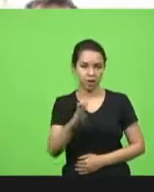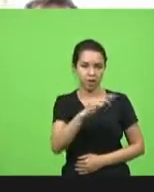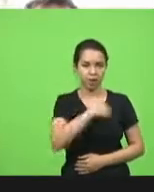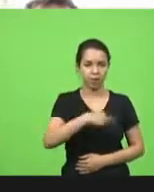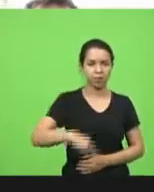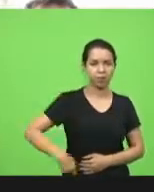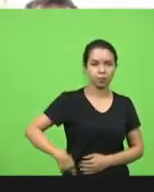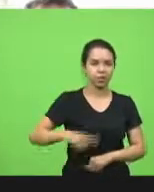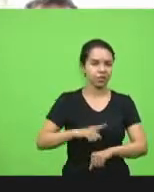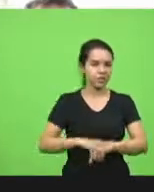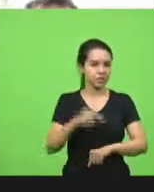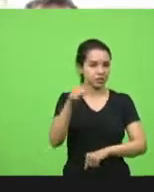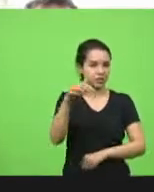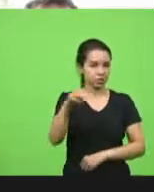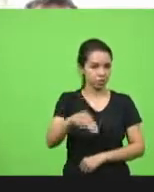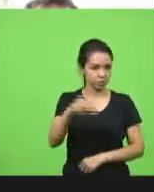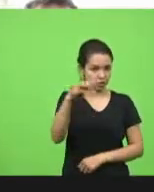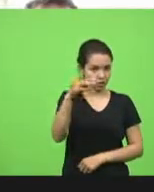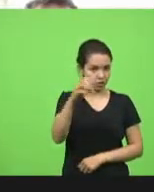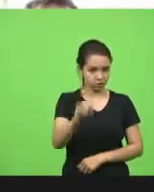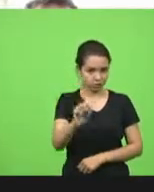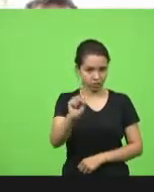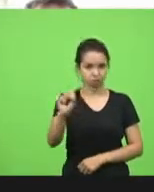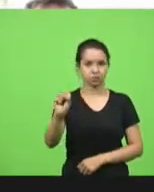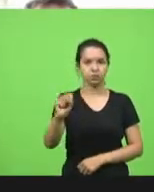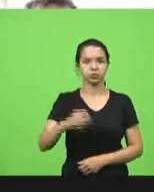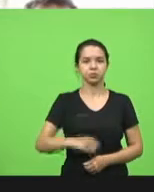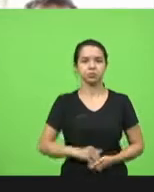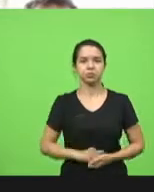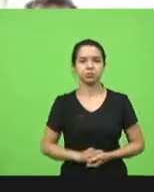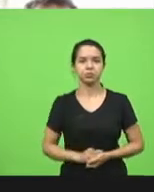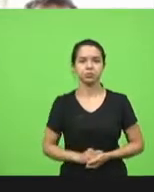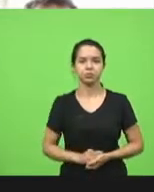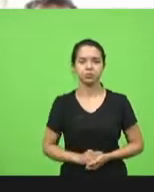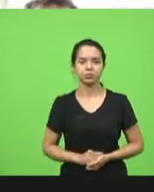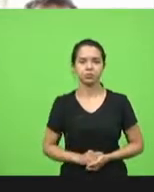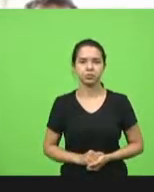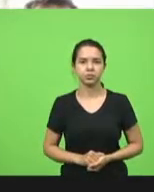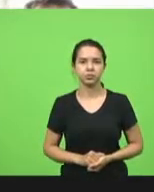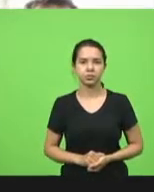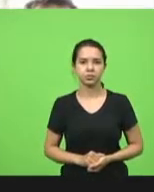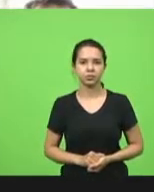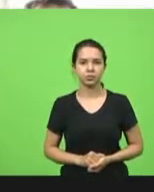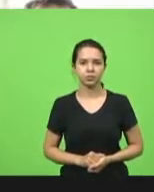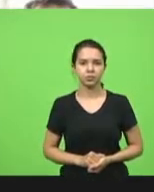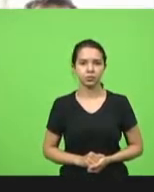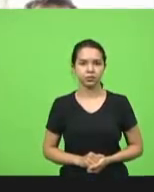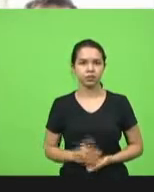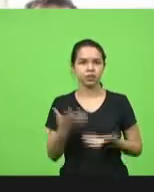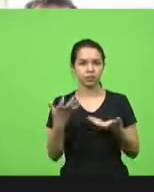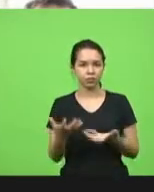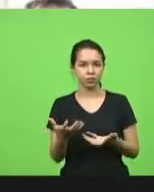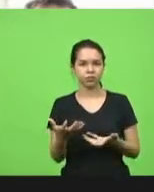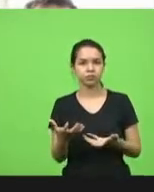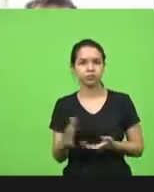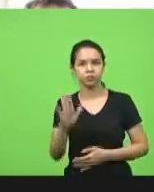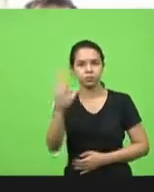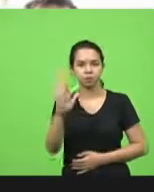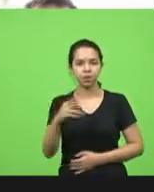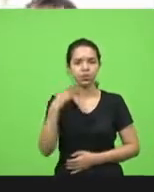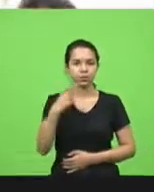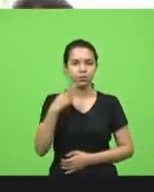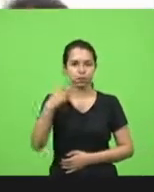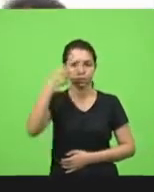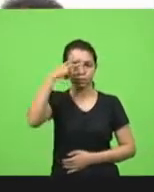por 7 minutos e 30 segundos. Eu gostaria de me pronunciar, senhor presidente. Deputado Vicente Carro